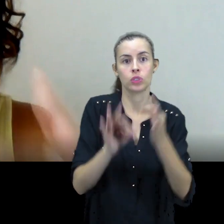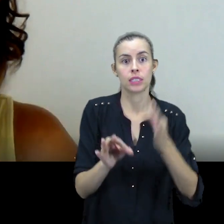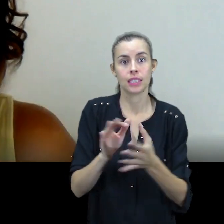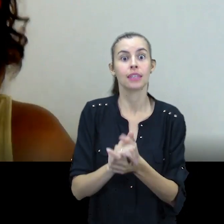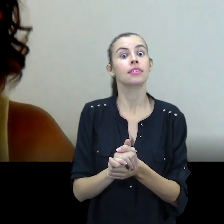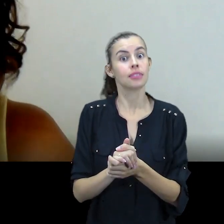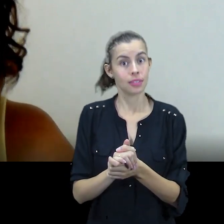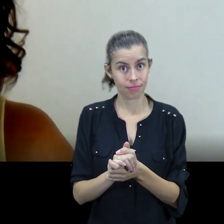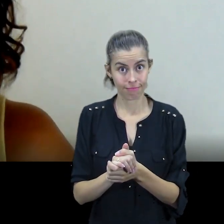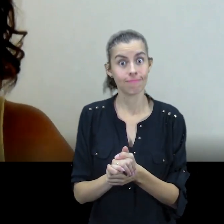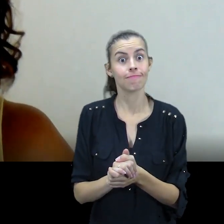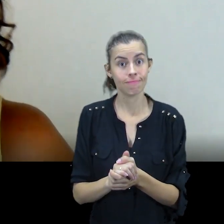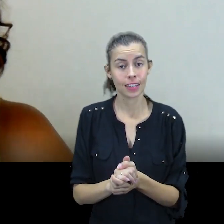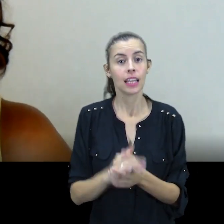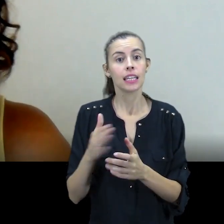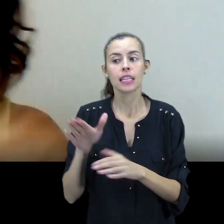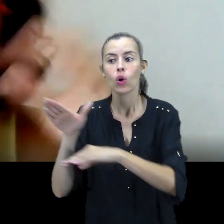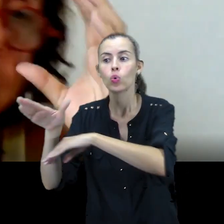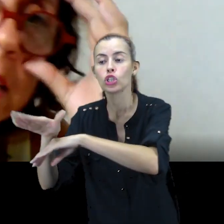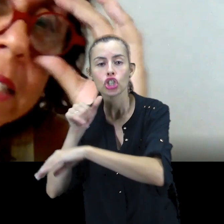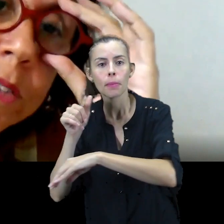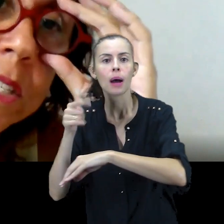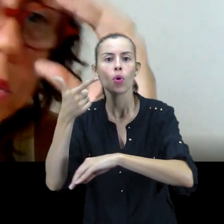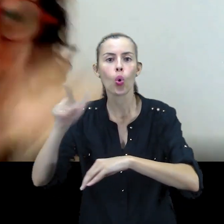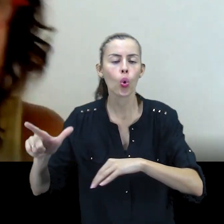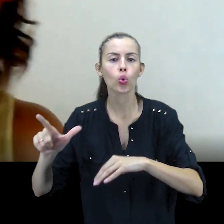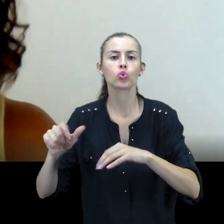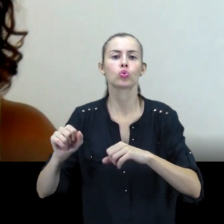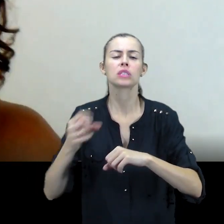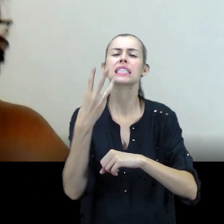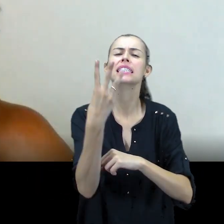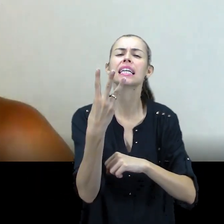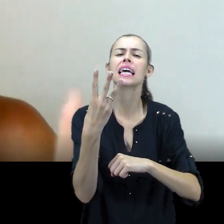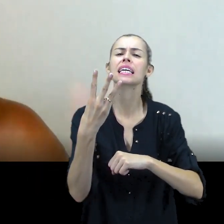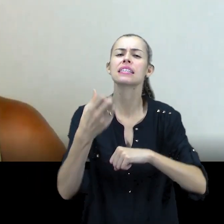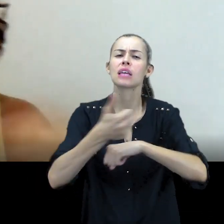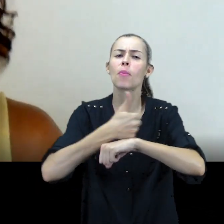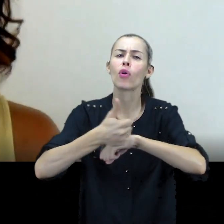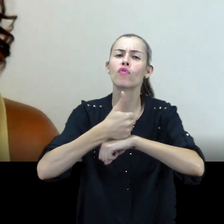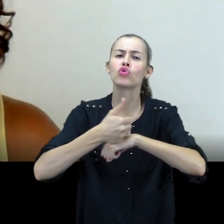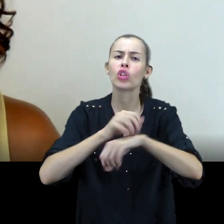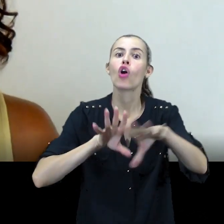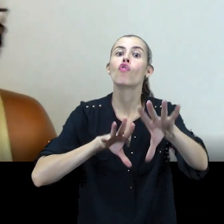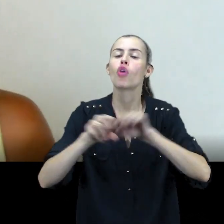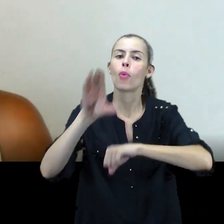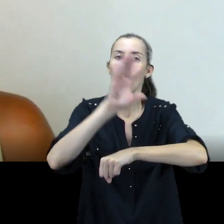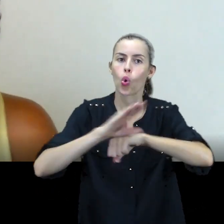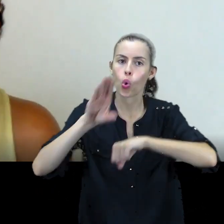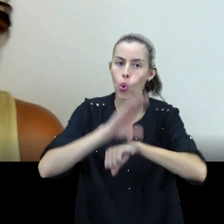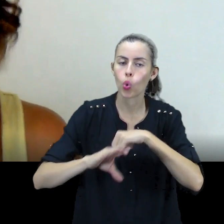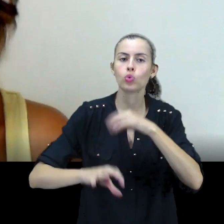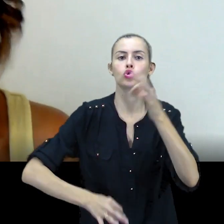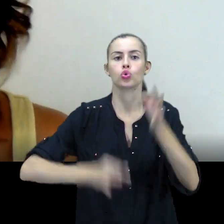universidade, docentes e técnico-administrativos. Então, a primeira edição desse curso foram 40 horas, foi muito legal, eu fiz o curso, porque eu